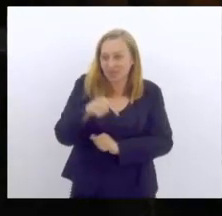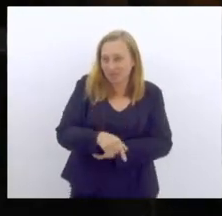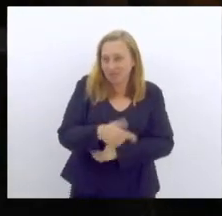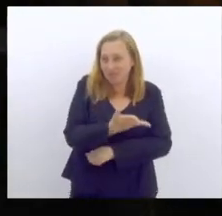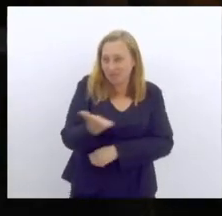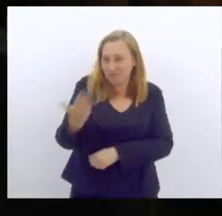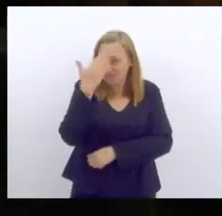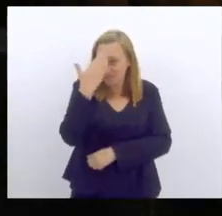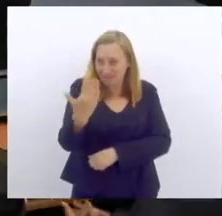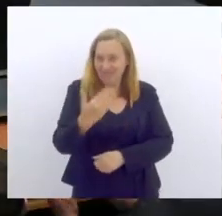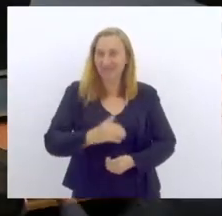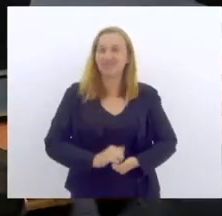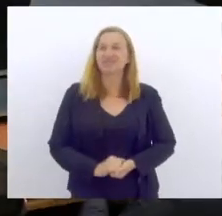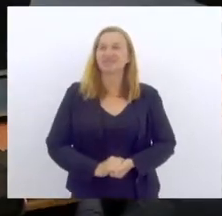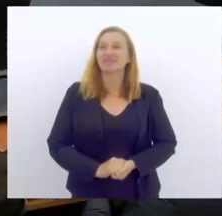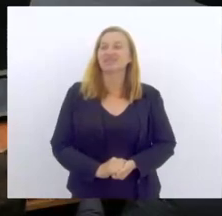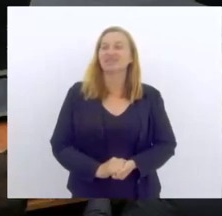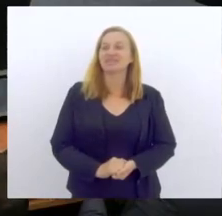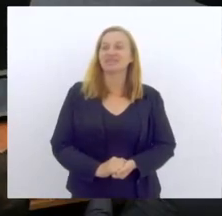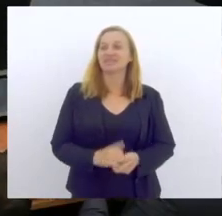muito obrigada